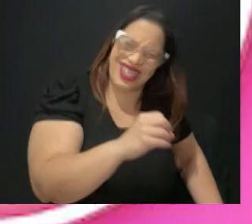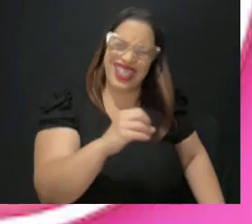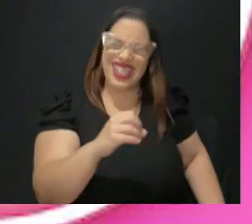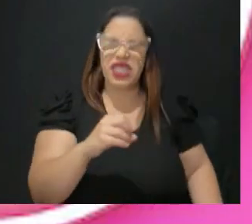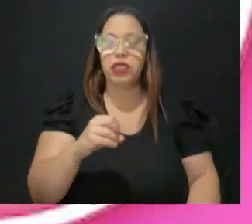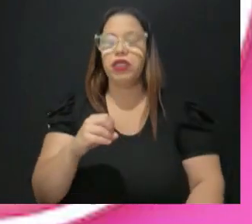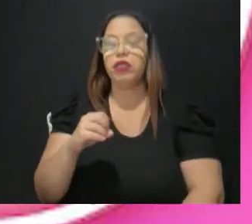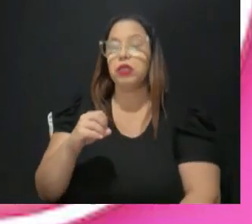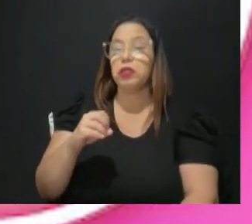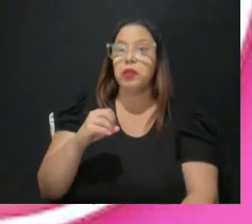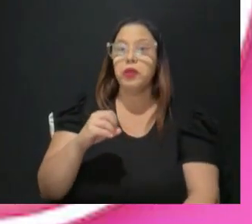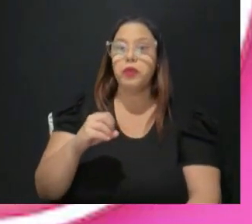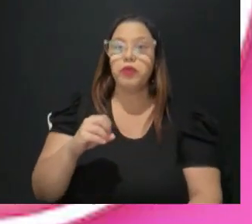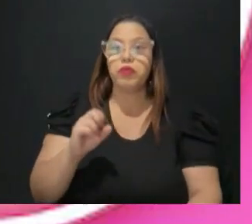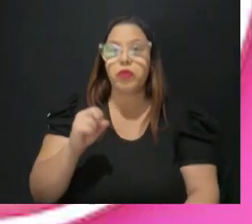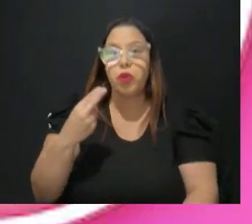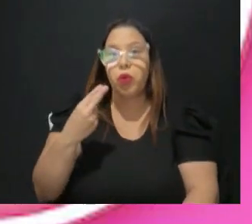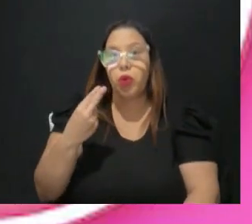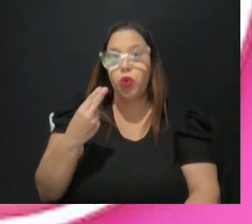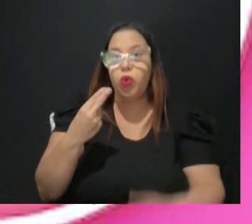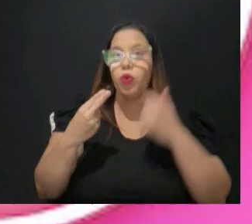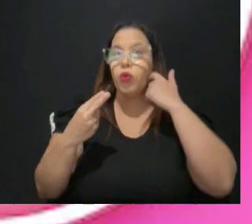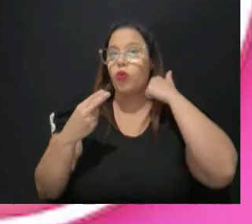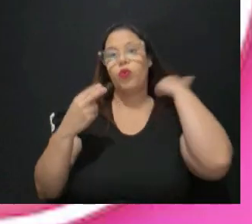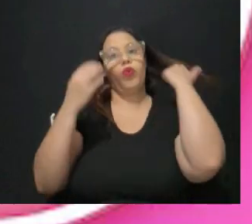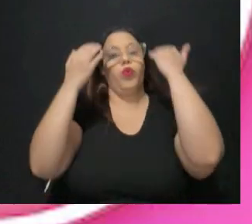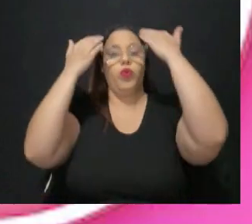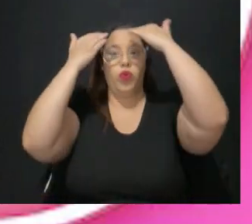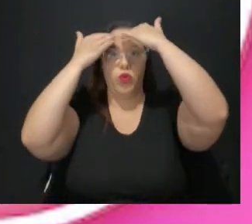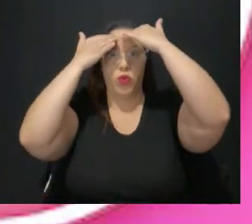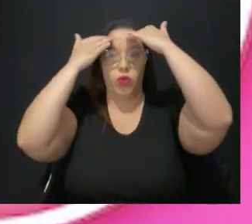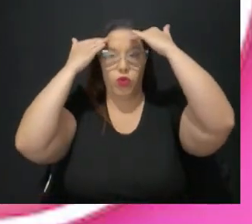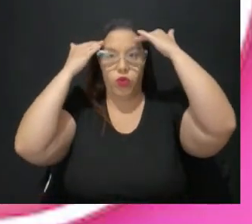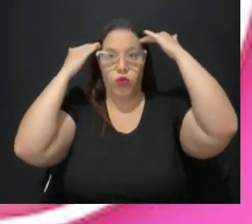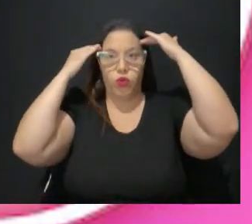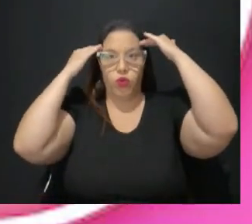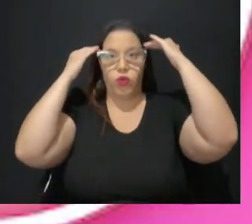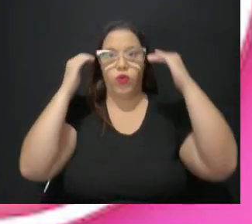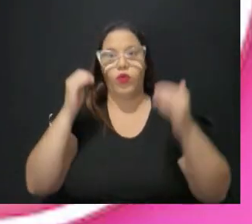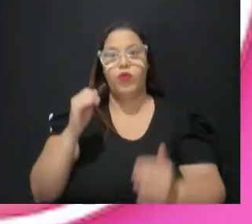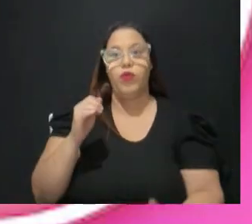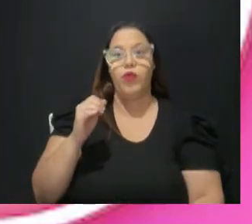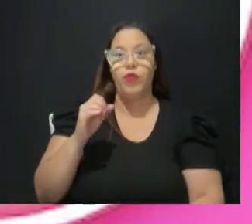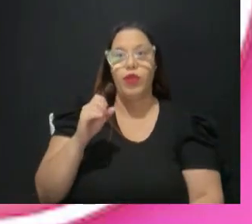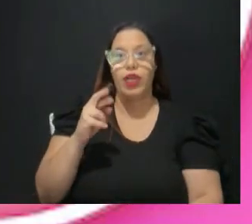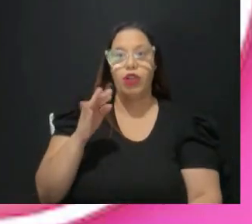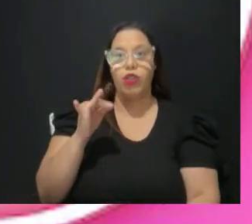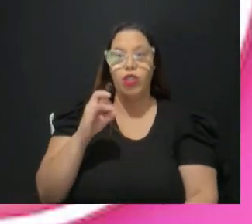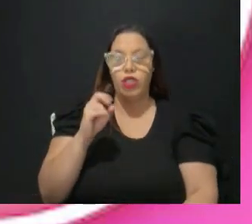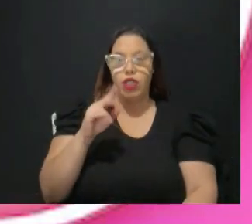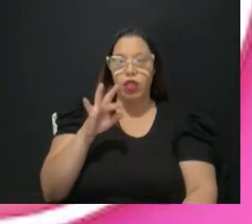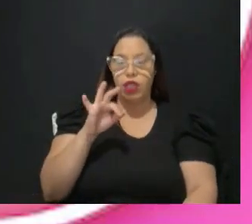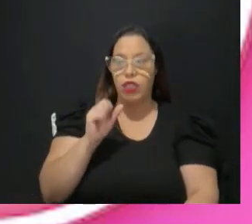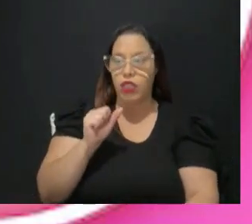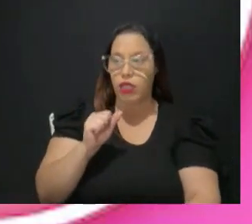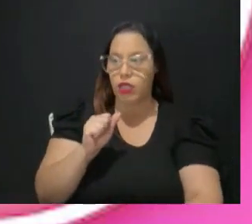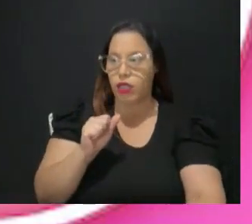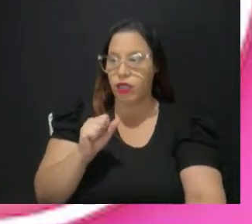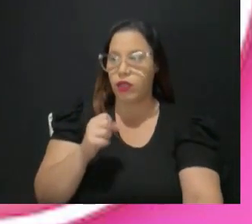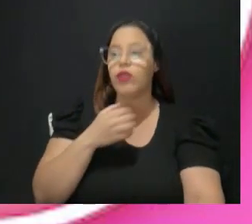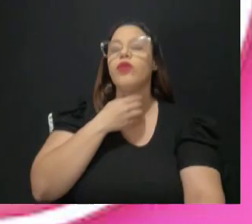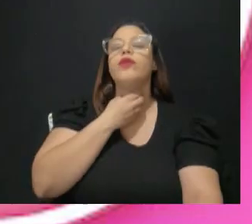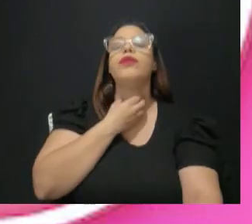vaso, né? Ou dentro do cérebro ou nas artérias carótidas, que são aquelas artérias aqui